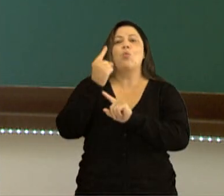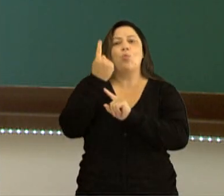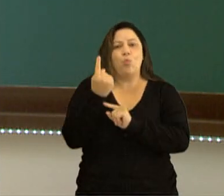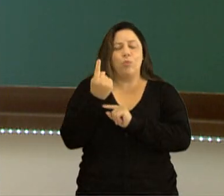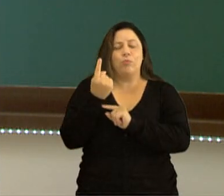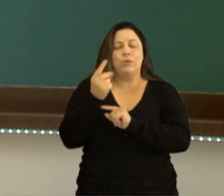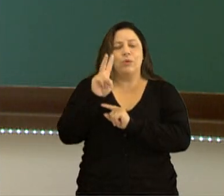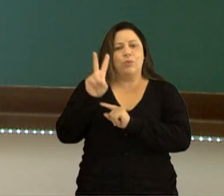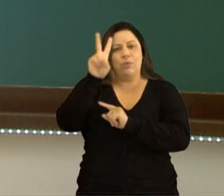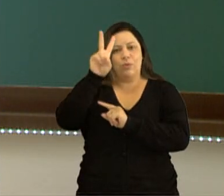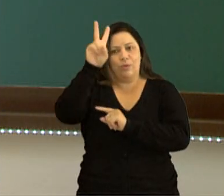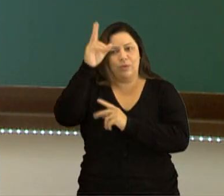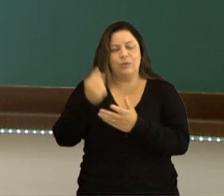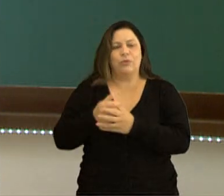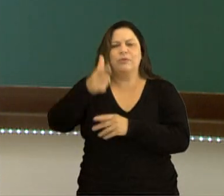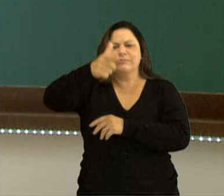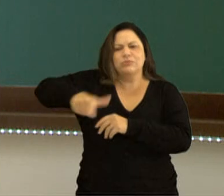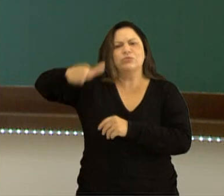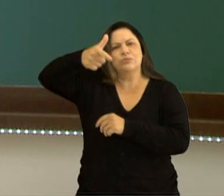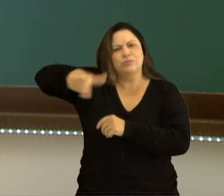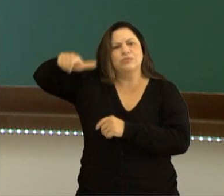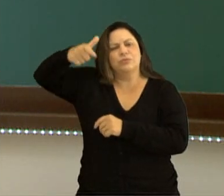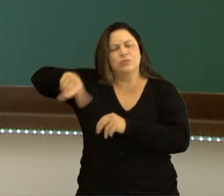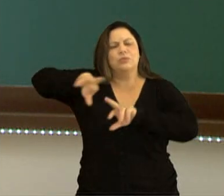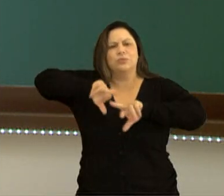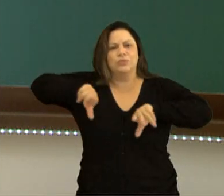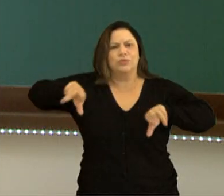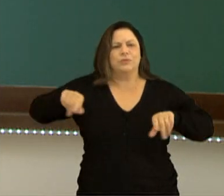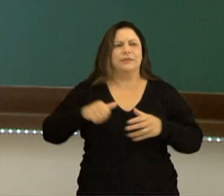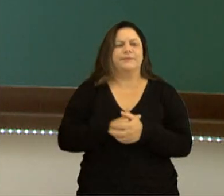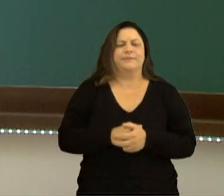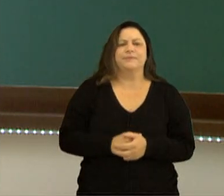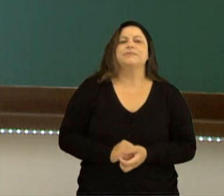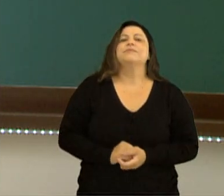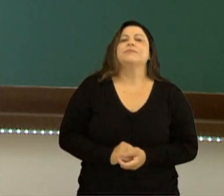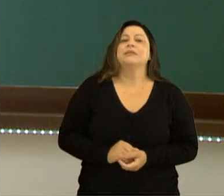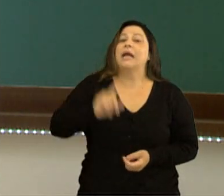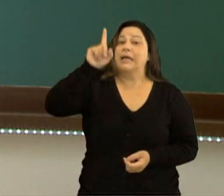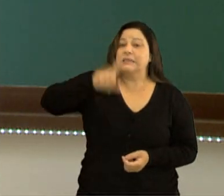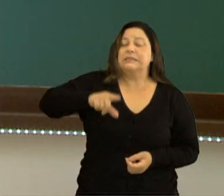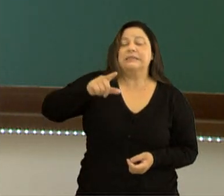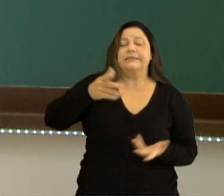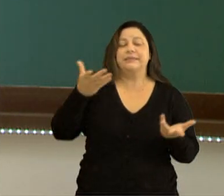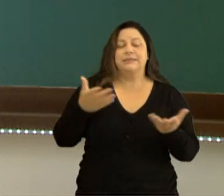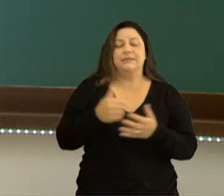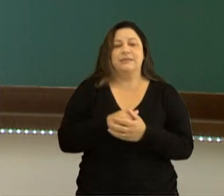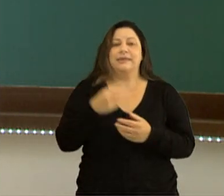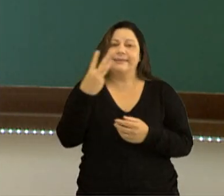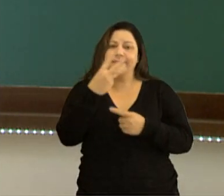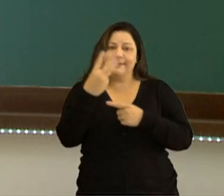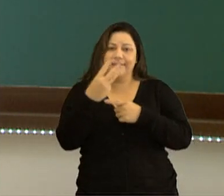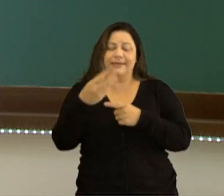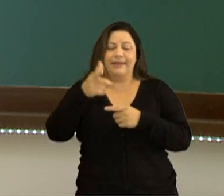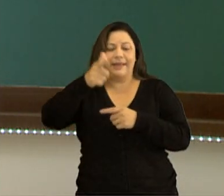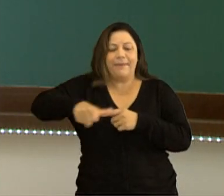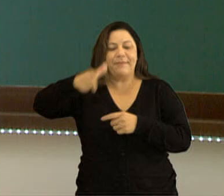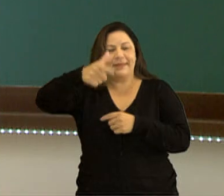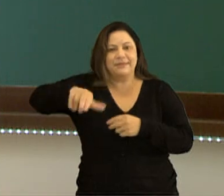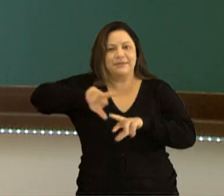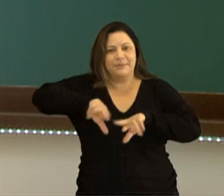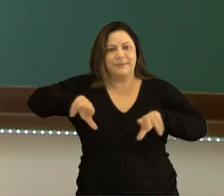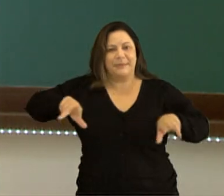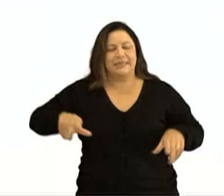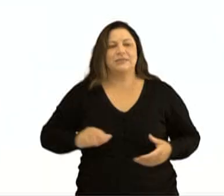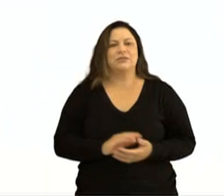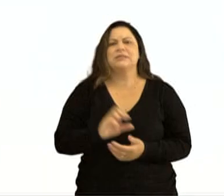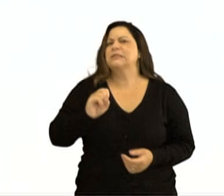nós temos 2 valores que se repetem no mesmo número de vezes, bimodal, trimodal se for 3 e assim sucessivamente. E se